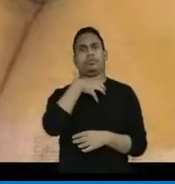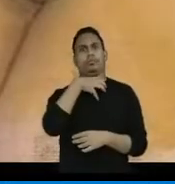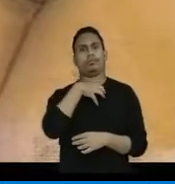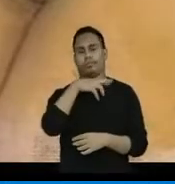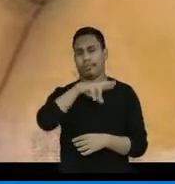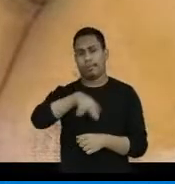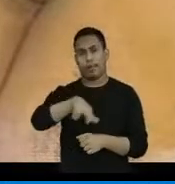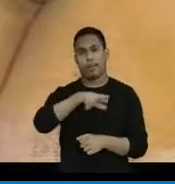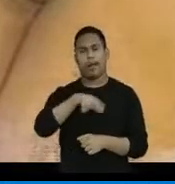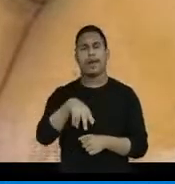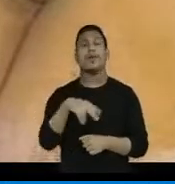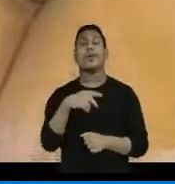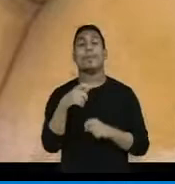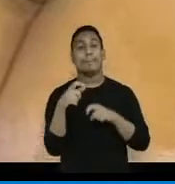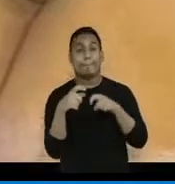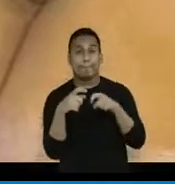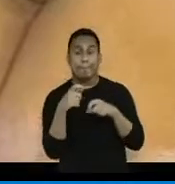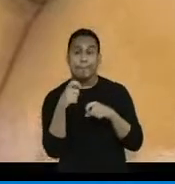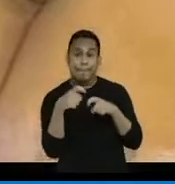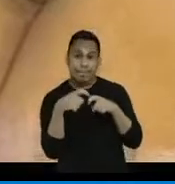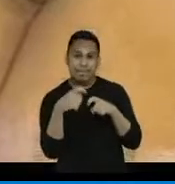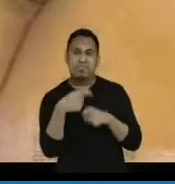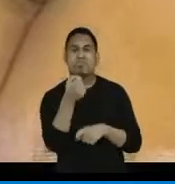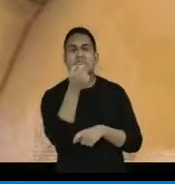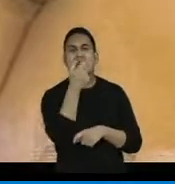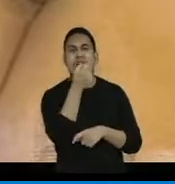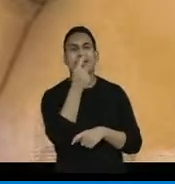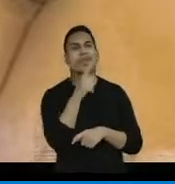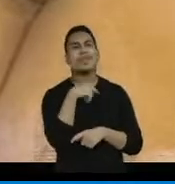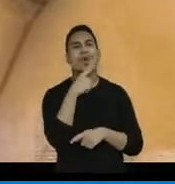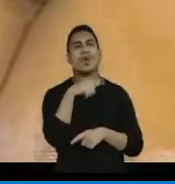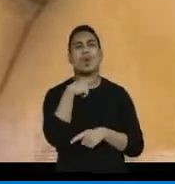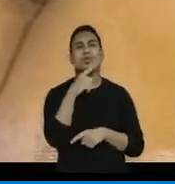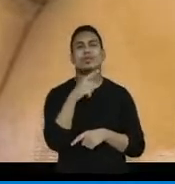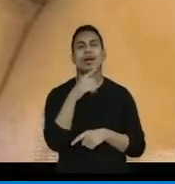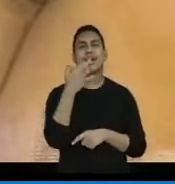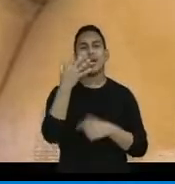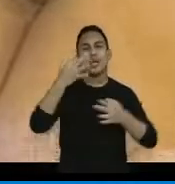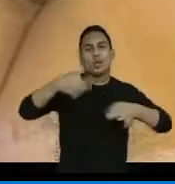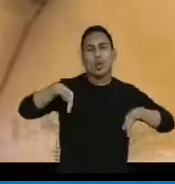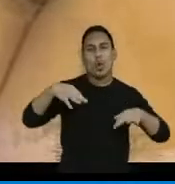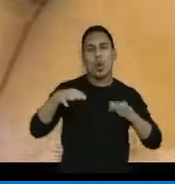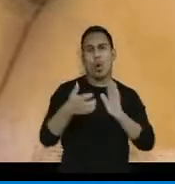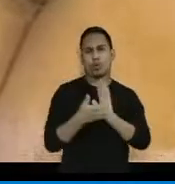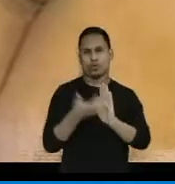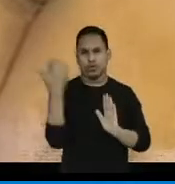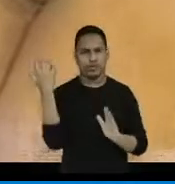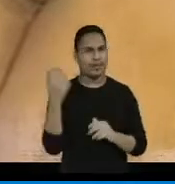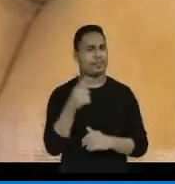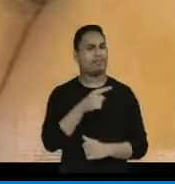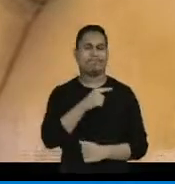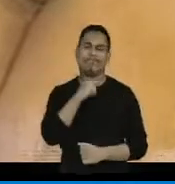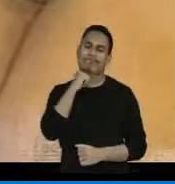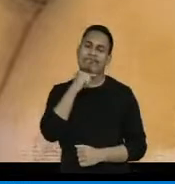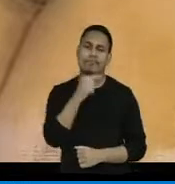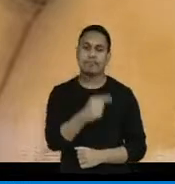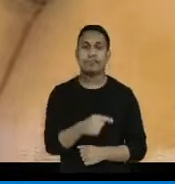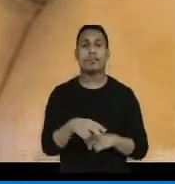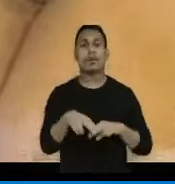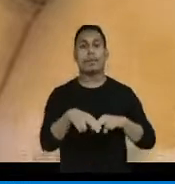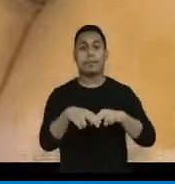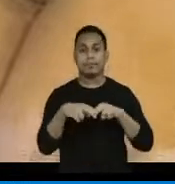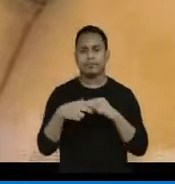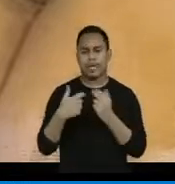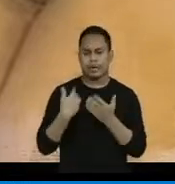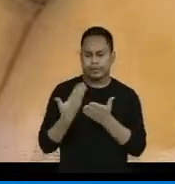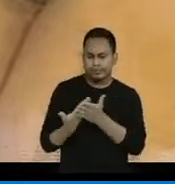contornar a dor, os sintomas, com a eficiência que deveriam. E aí, nos meus estudos, né, enfim, todo o